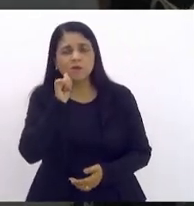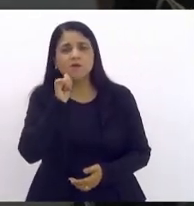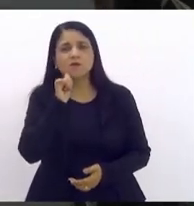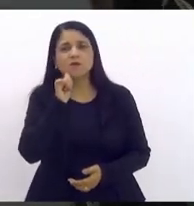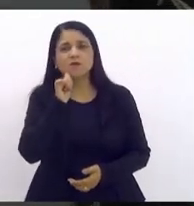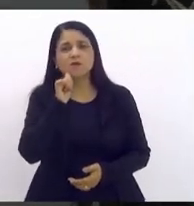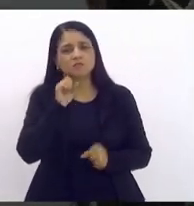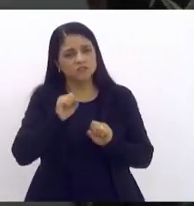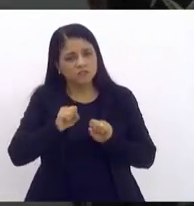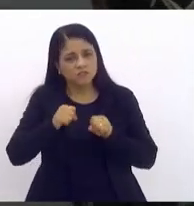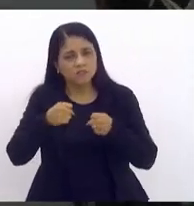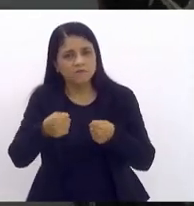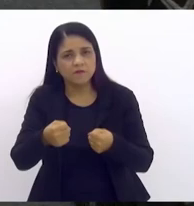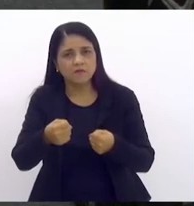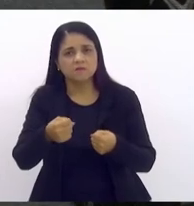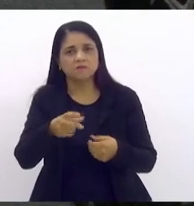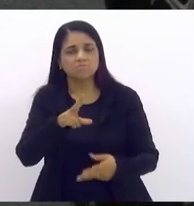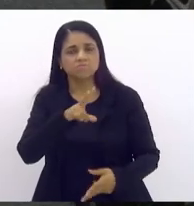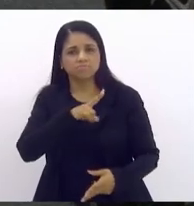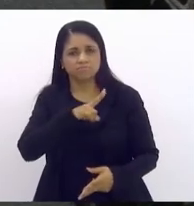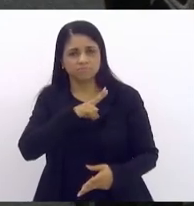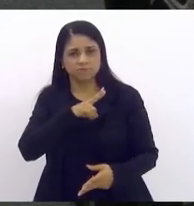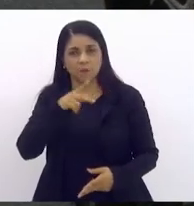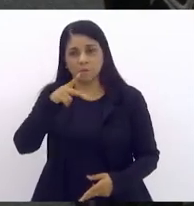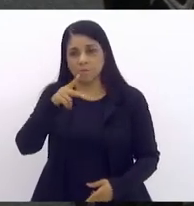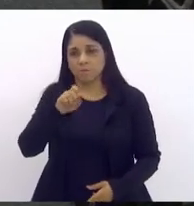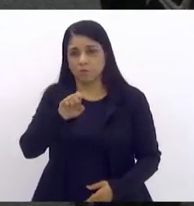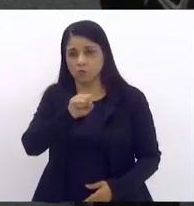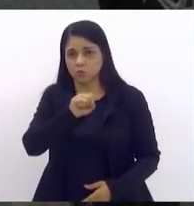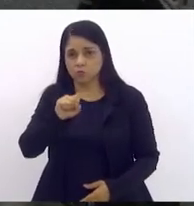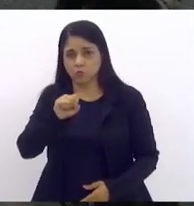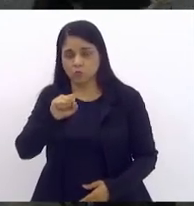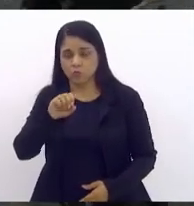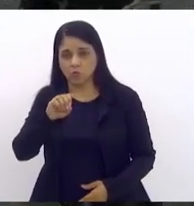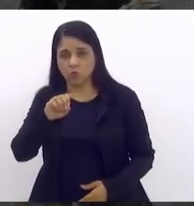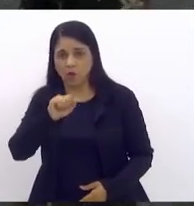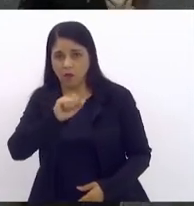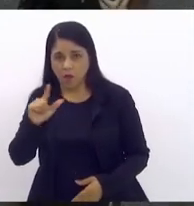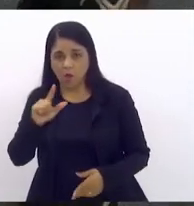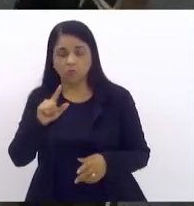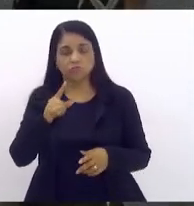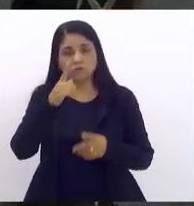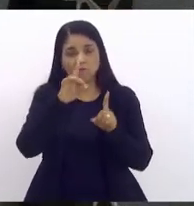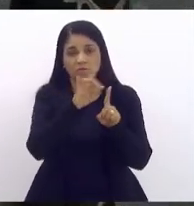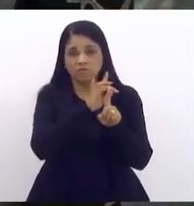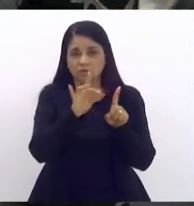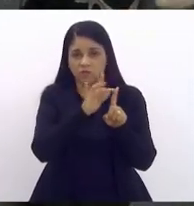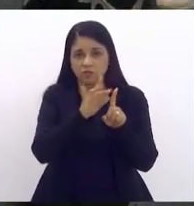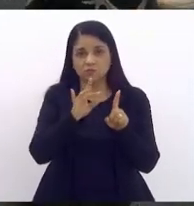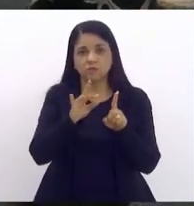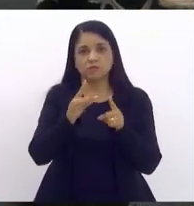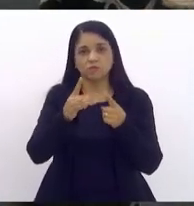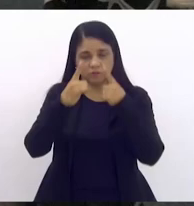de defesa pessoal das mulheres vítimas de violência doméstica, mas isso não exime